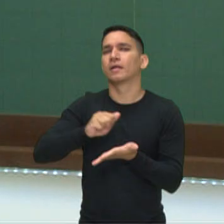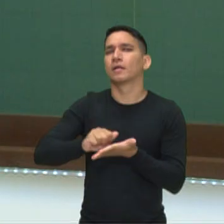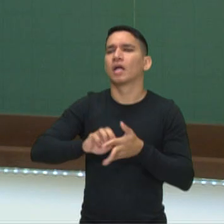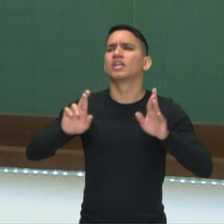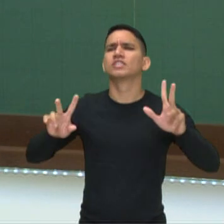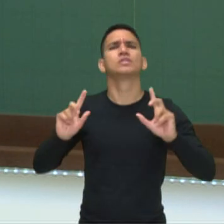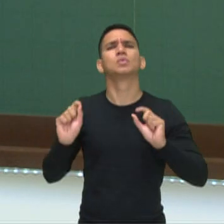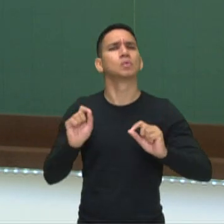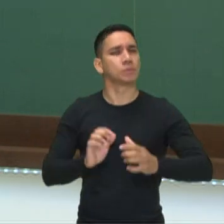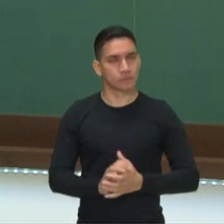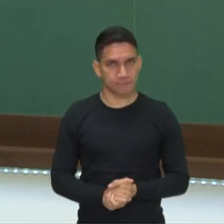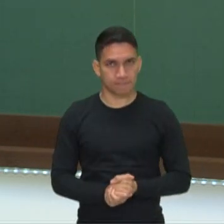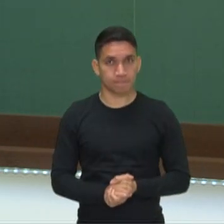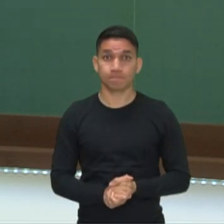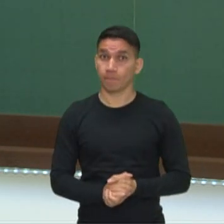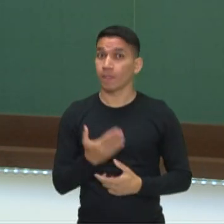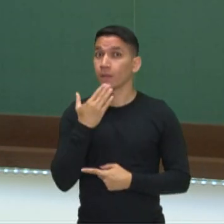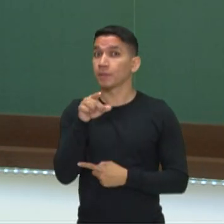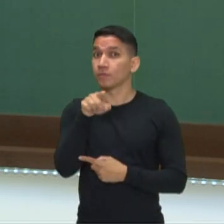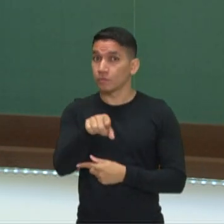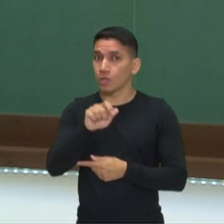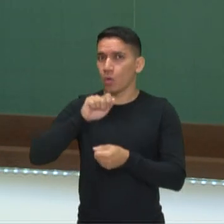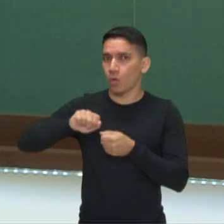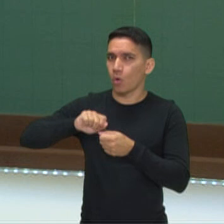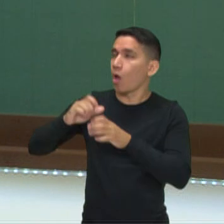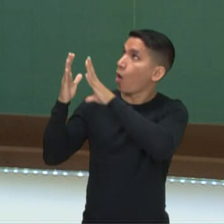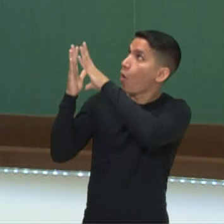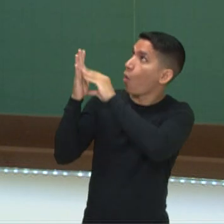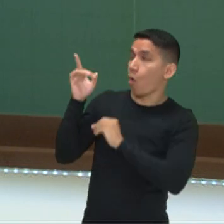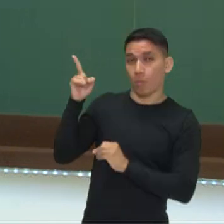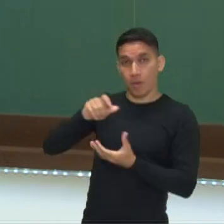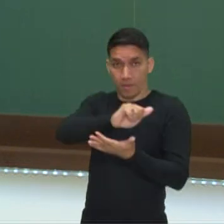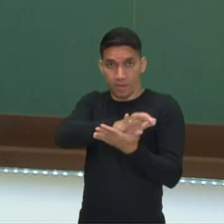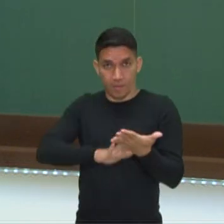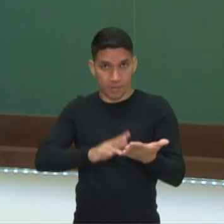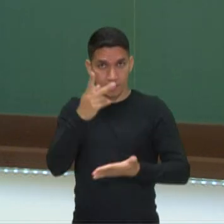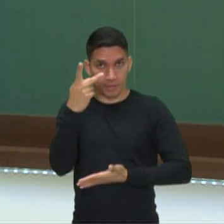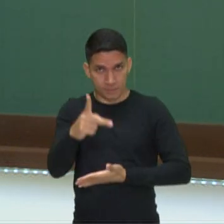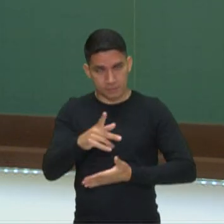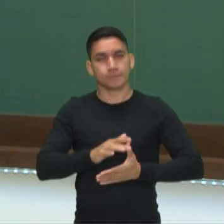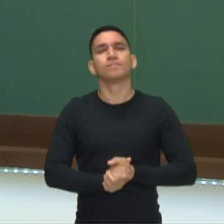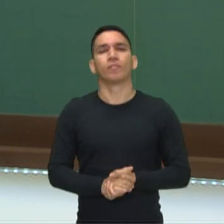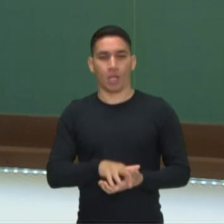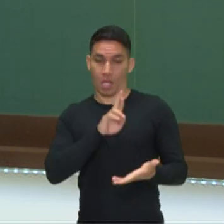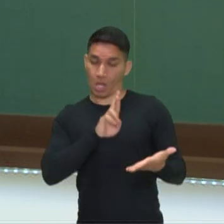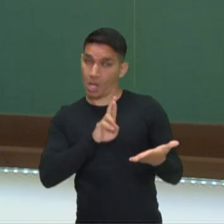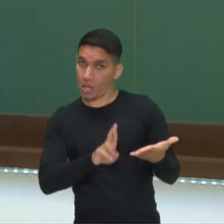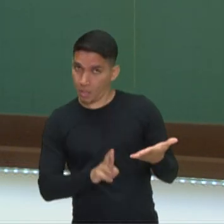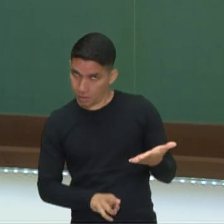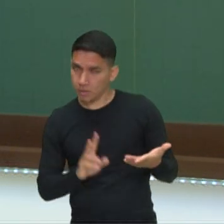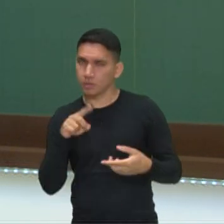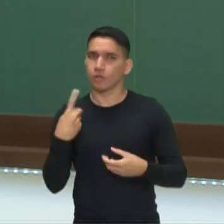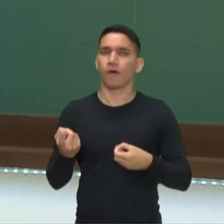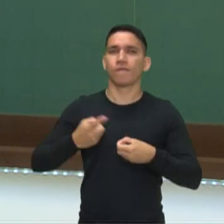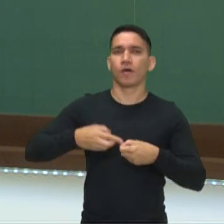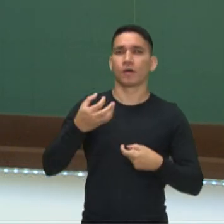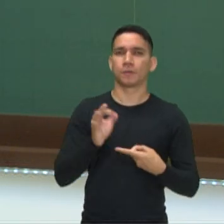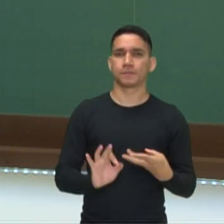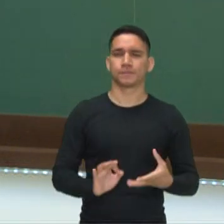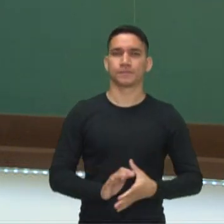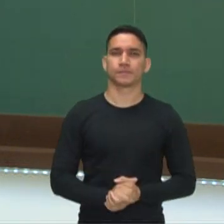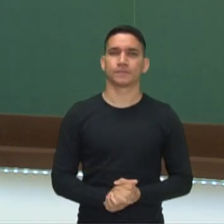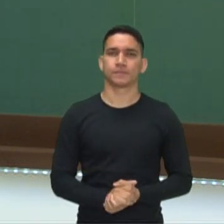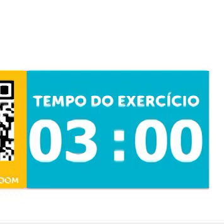suas diferenças. Peço que vocês copiem essa atividade no caderno de vocês, respondam e nós voltamos daqui a pouco